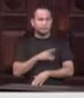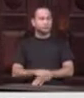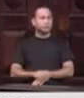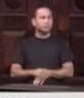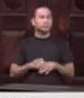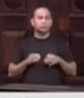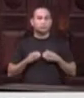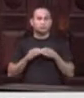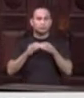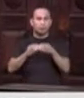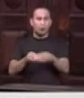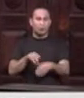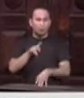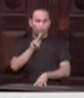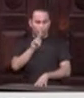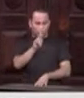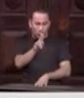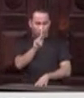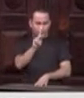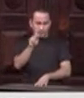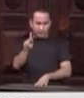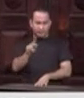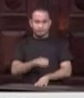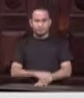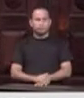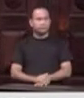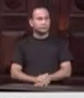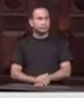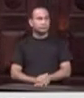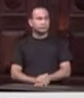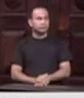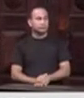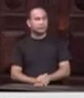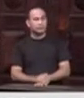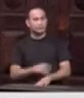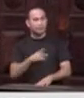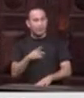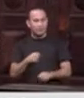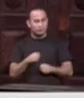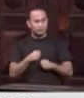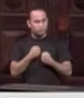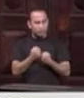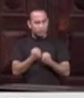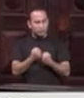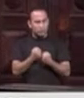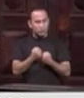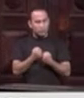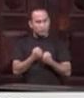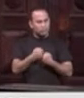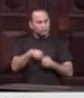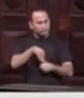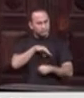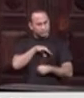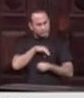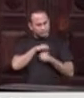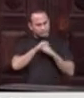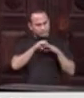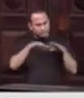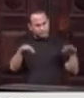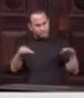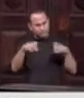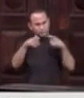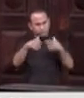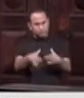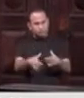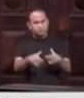de polícia pacificadora para reforçar o policiamento ostensivo em